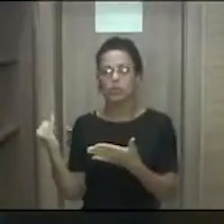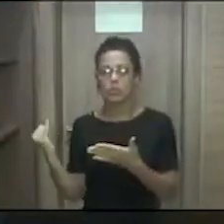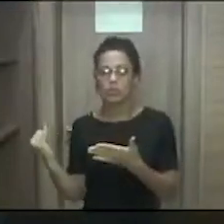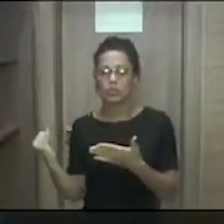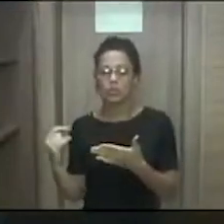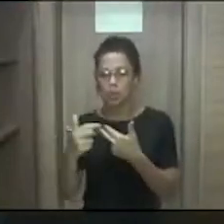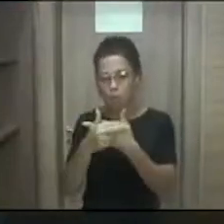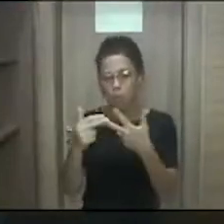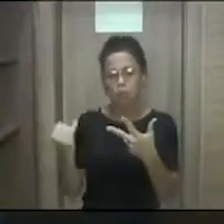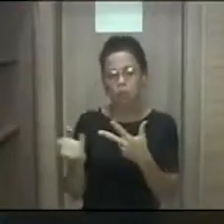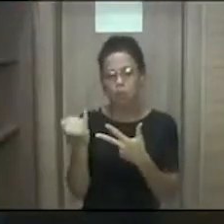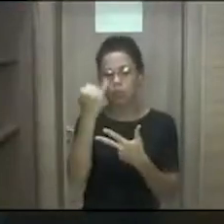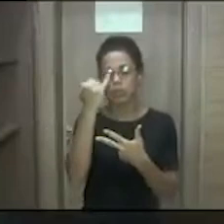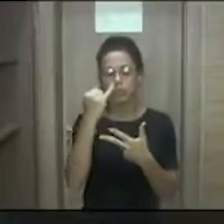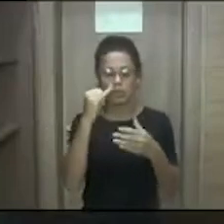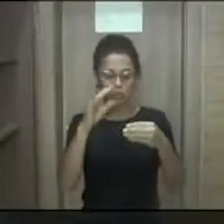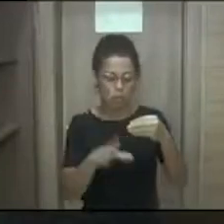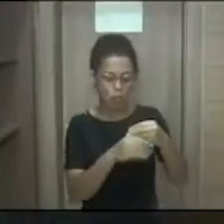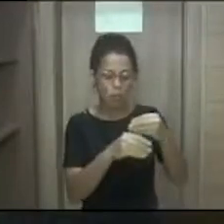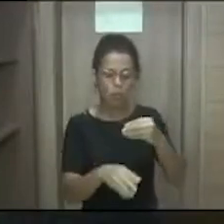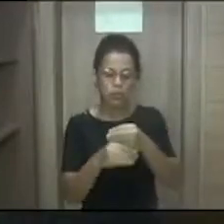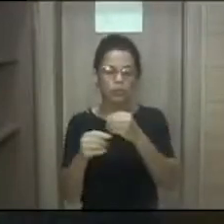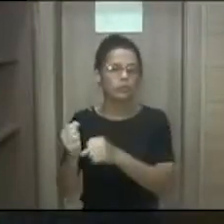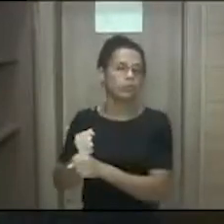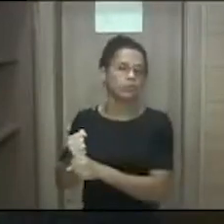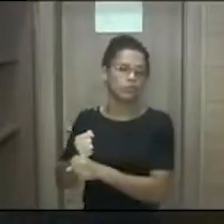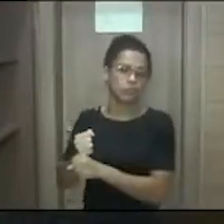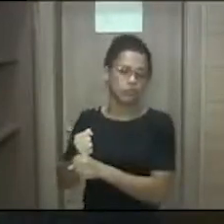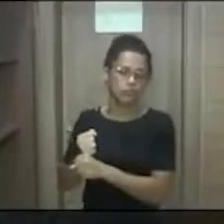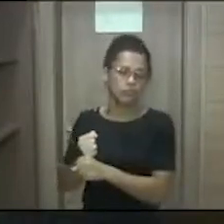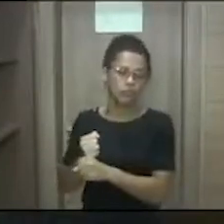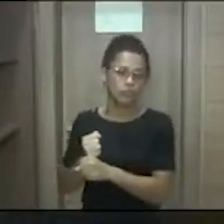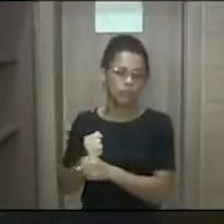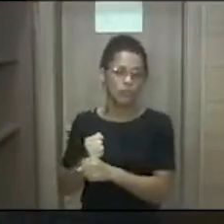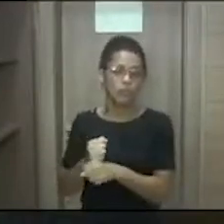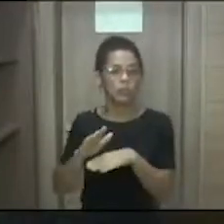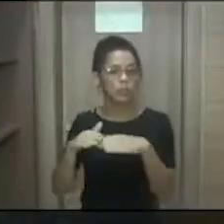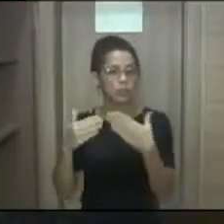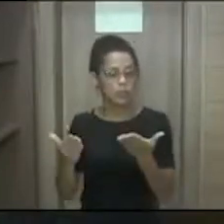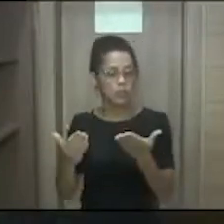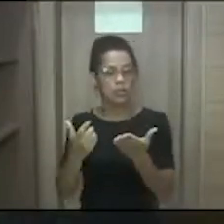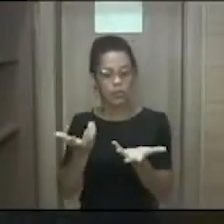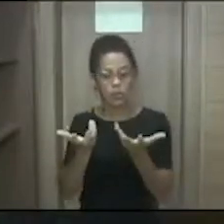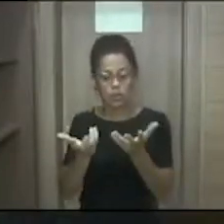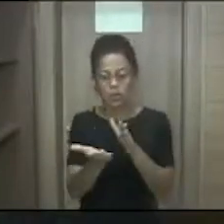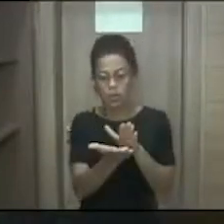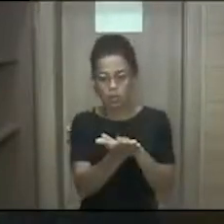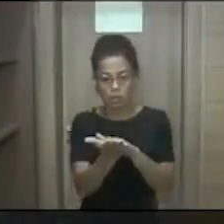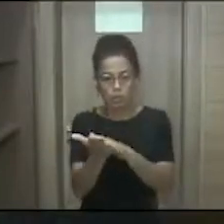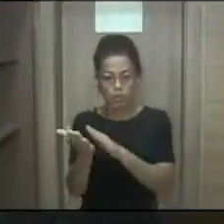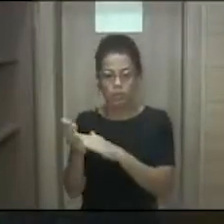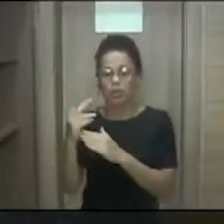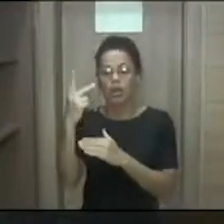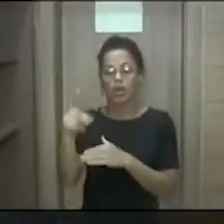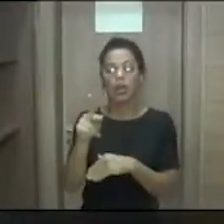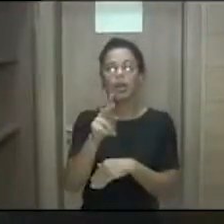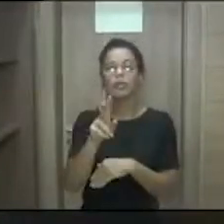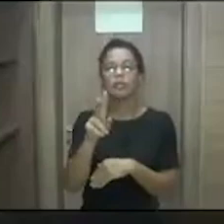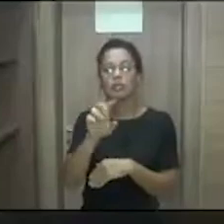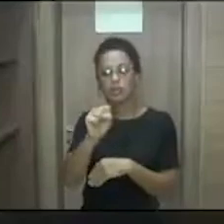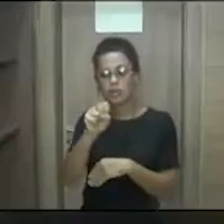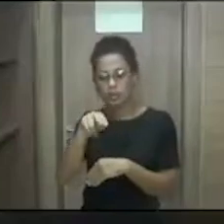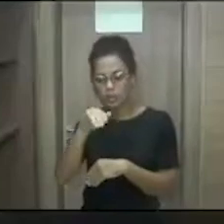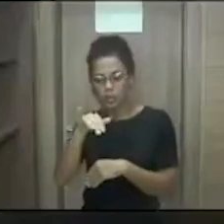grupo tem preenchido ao longo desses anos, né? Então, com isso, eu queria parabenizar a Soninha, em nome de Soninha, mas